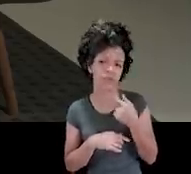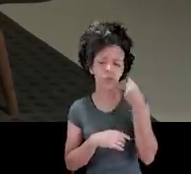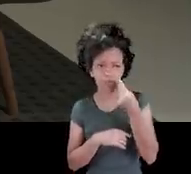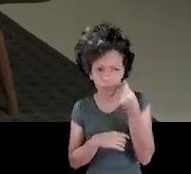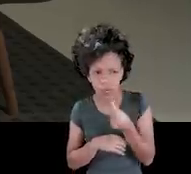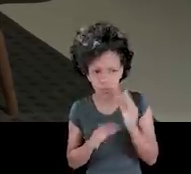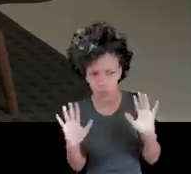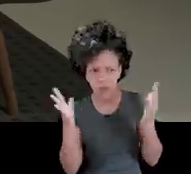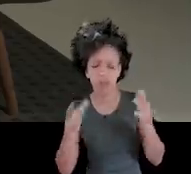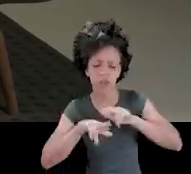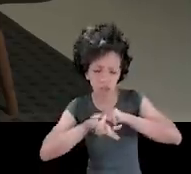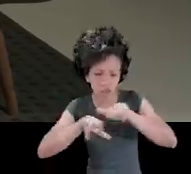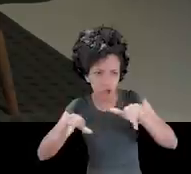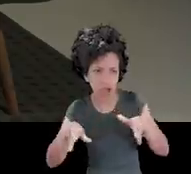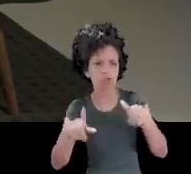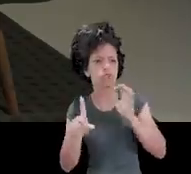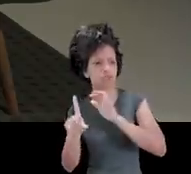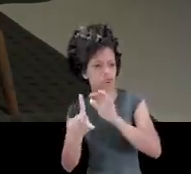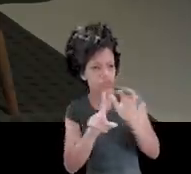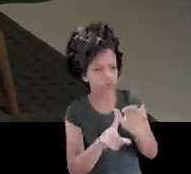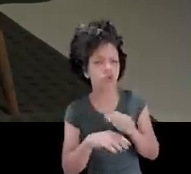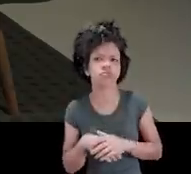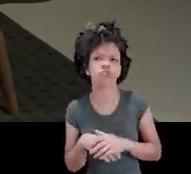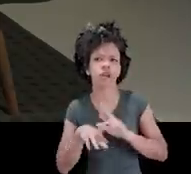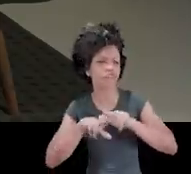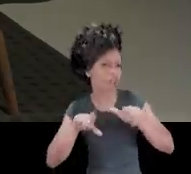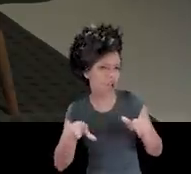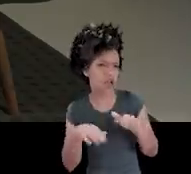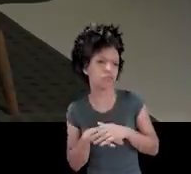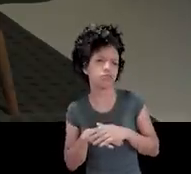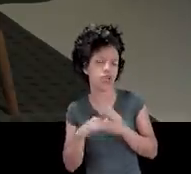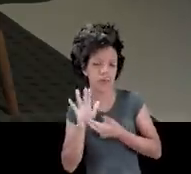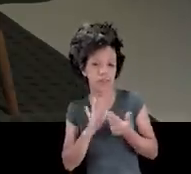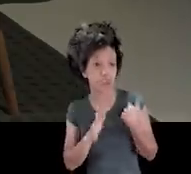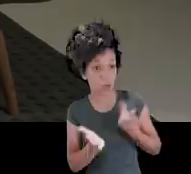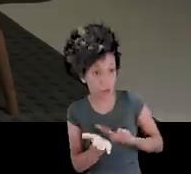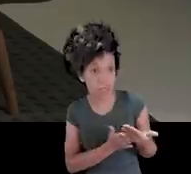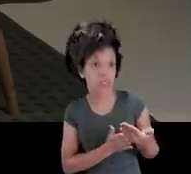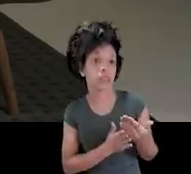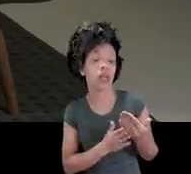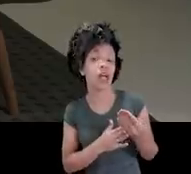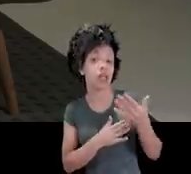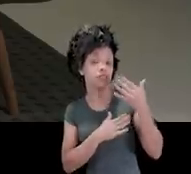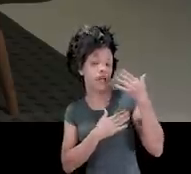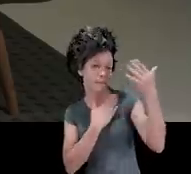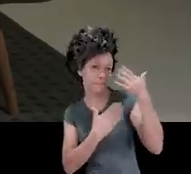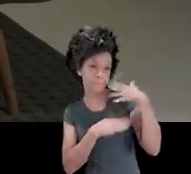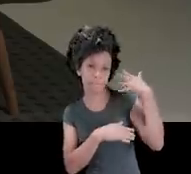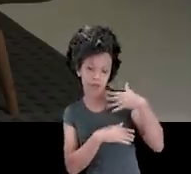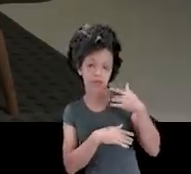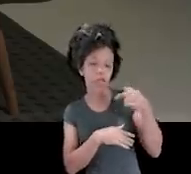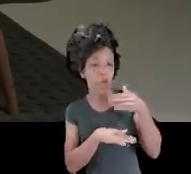num evento com vários influenciadores, vários, quando estava começando esse universo de coach, eu estava na